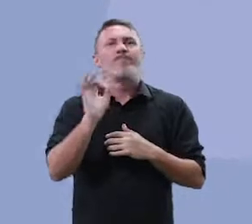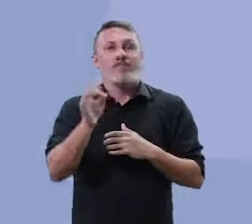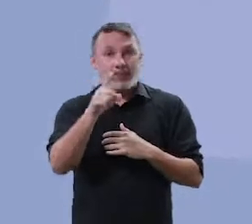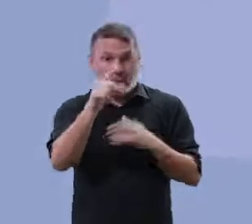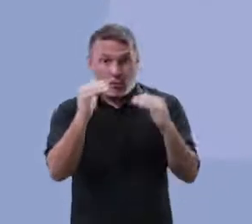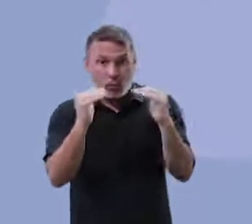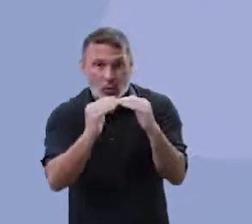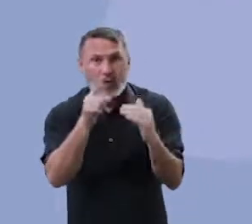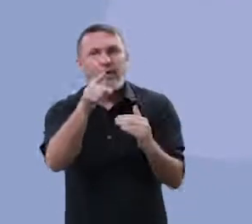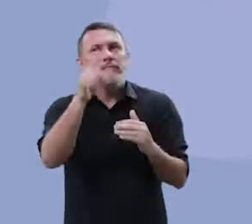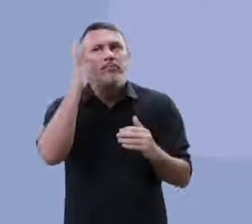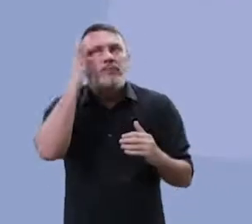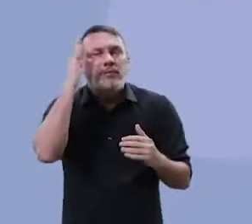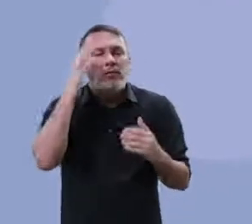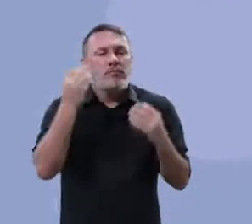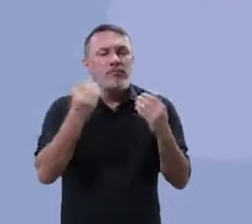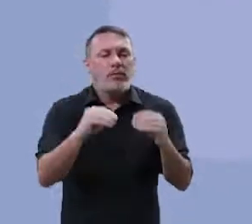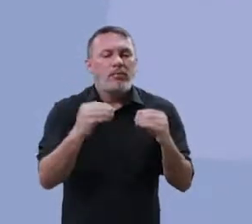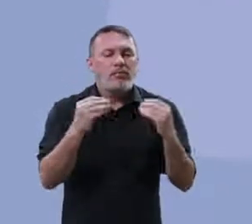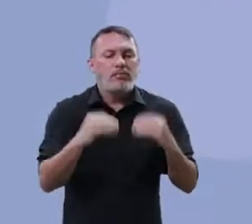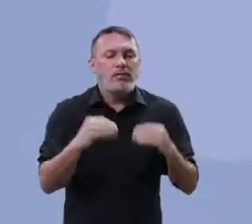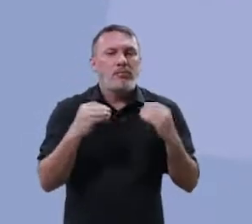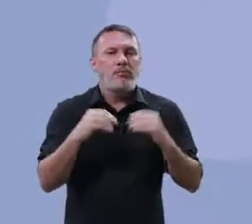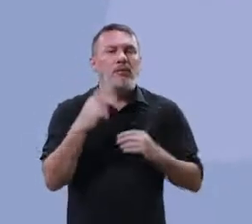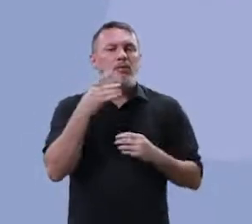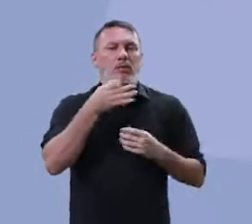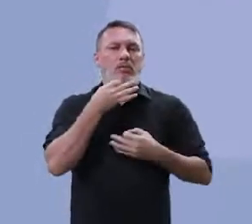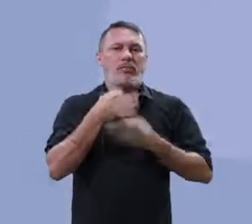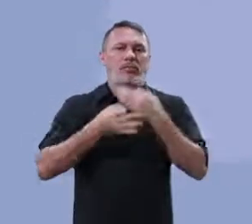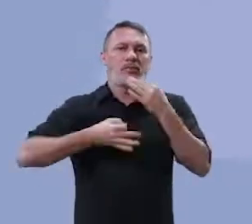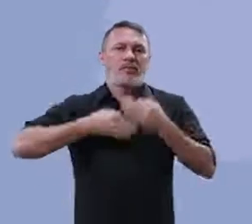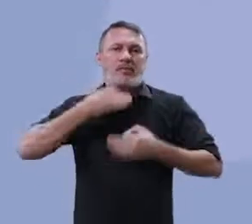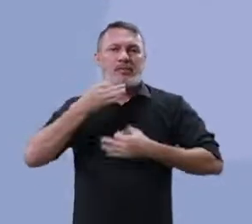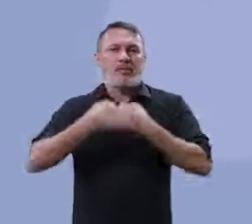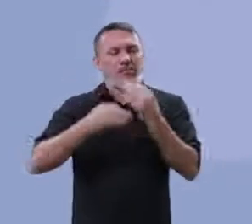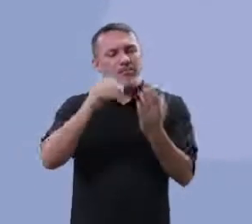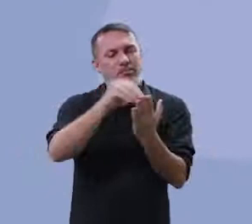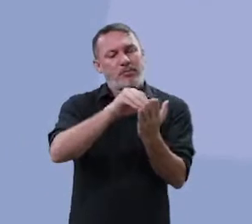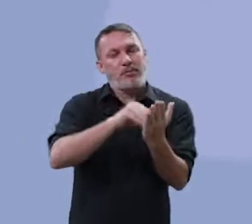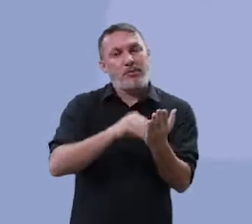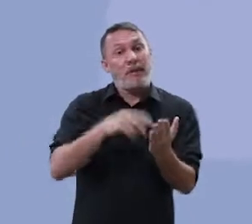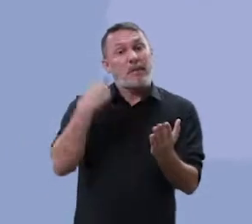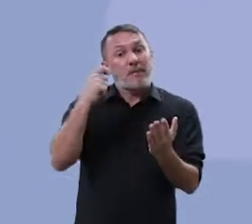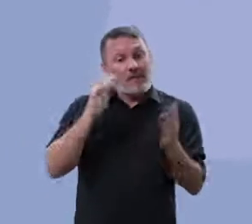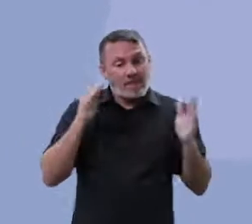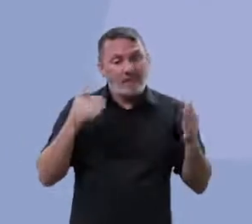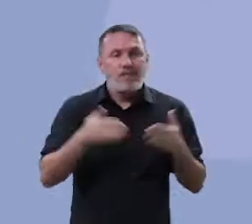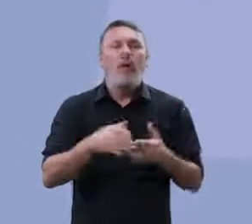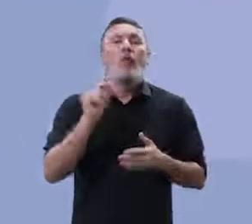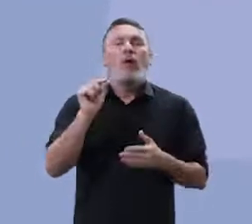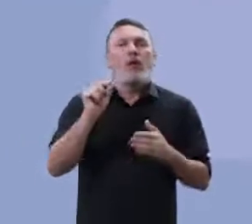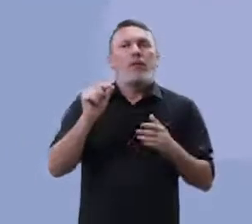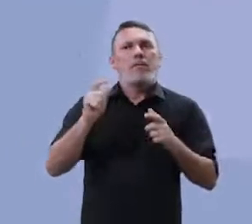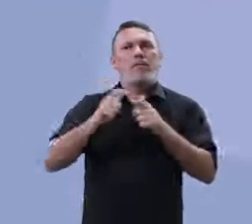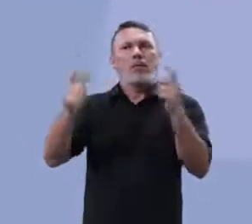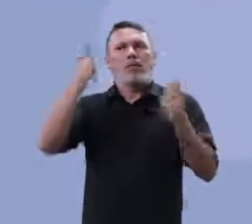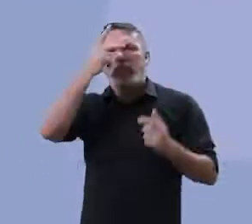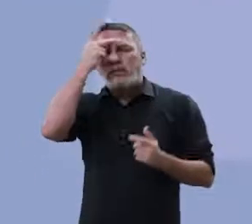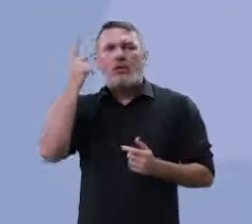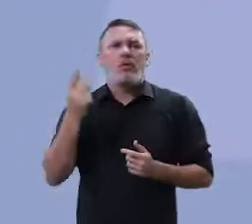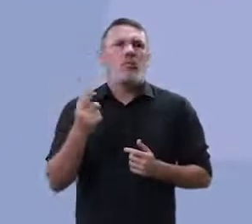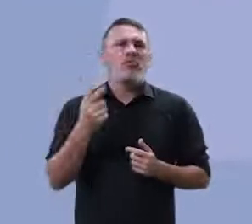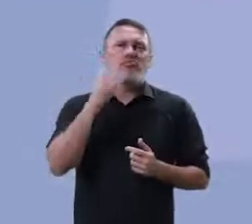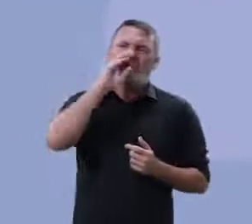processo argumentativo. O seu processo argumentativo, ele precisa girar em torno disso, que as pessoas